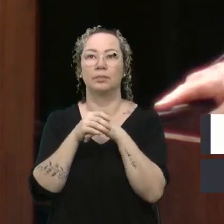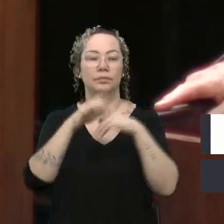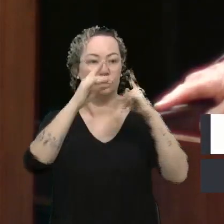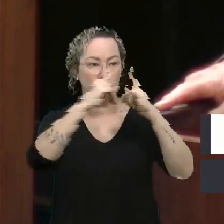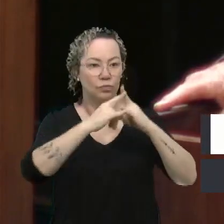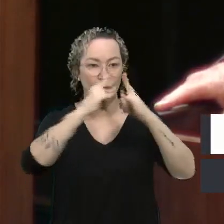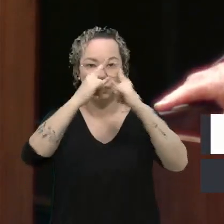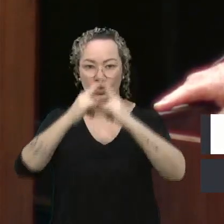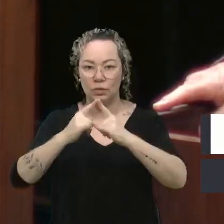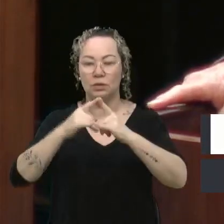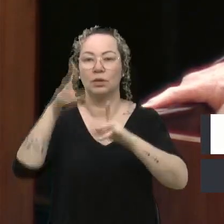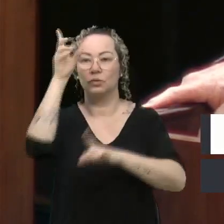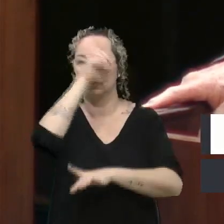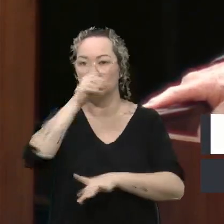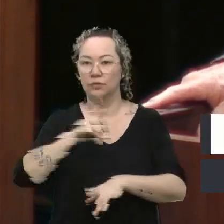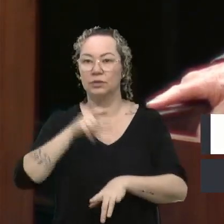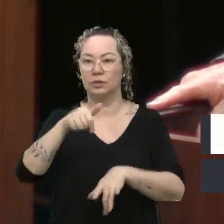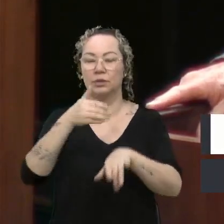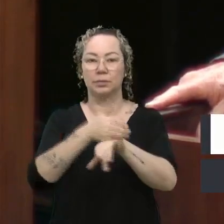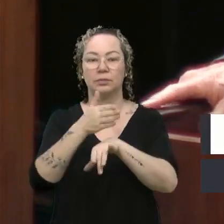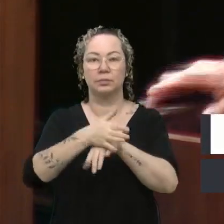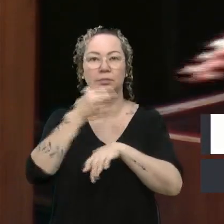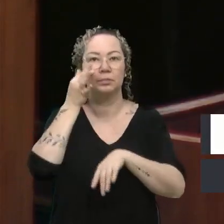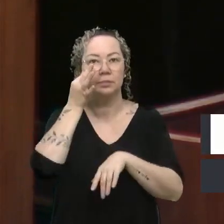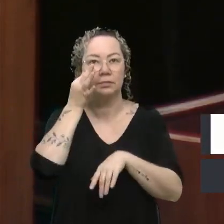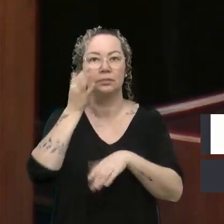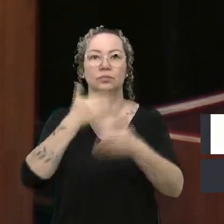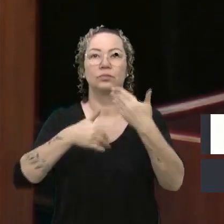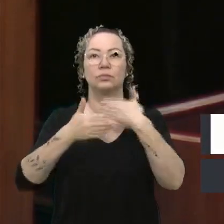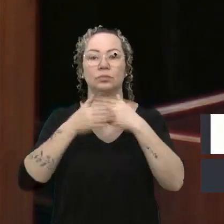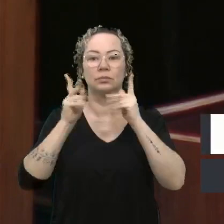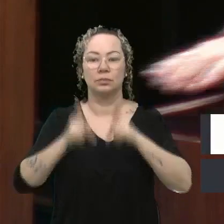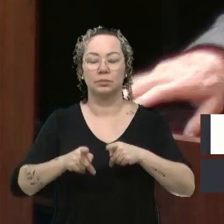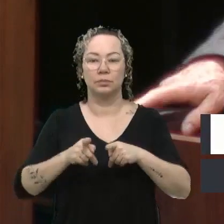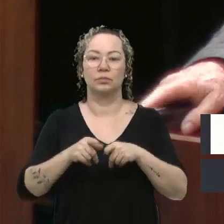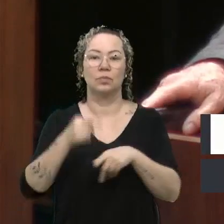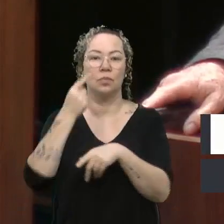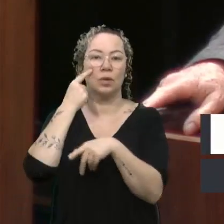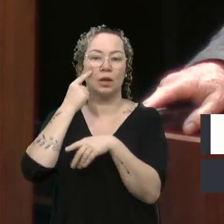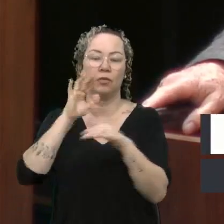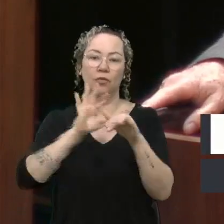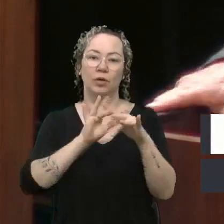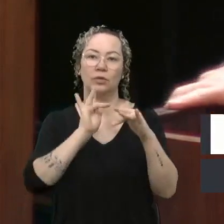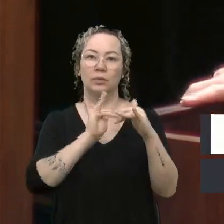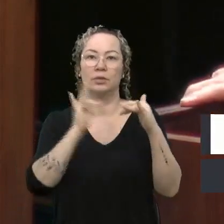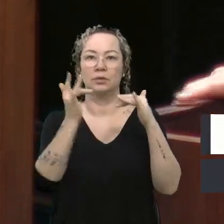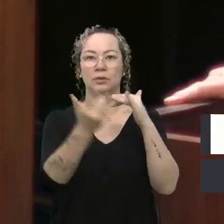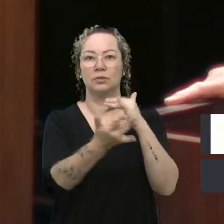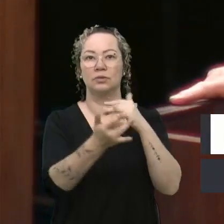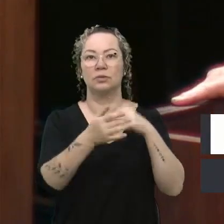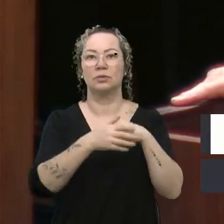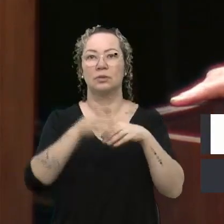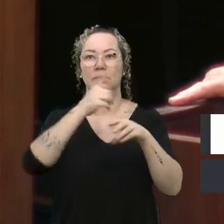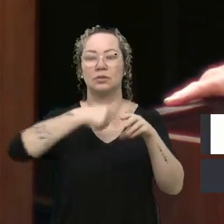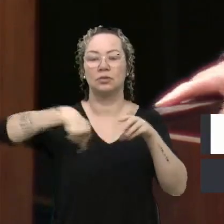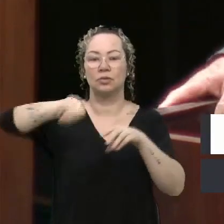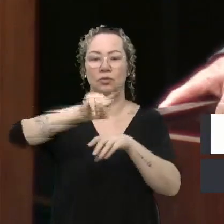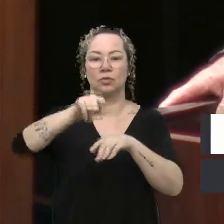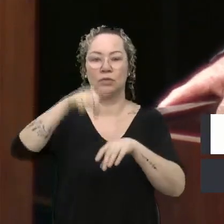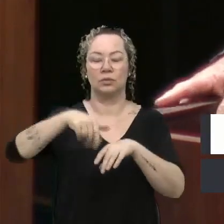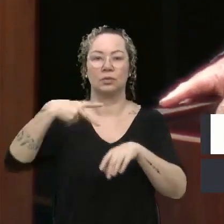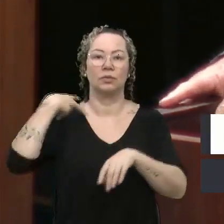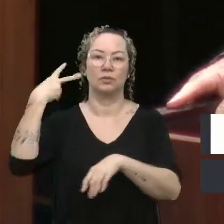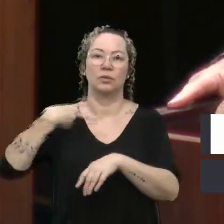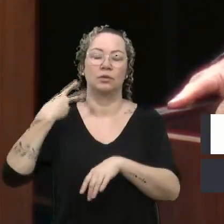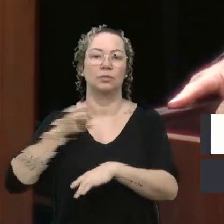os deficientes que estão presentes e todos aqueles que nos acompanham pelas redes sociais. Nós, como vereadores,